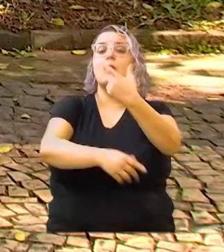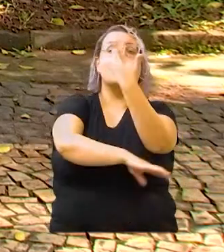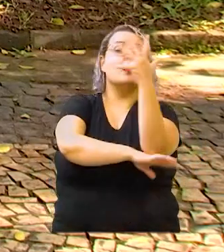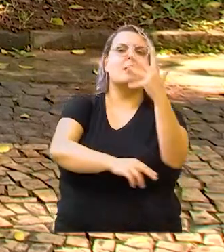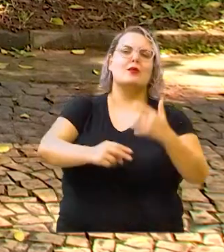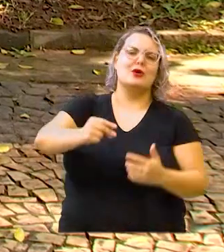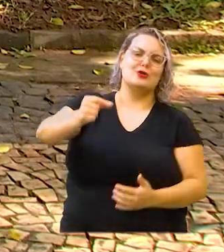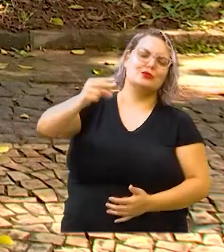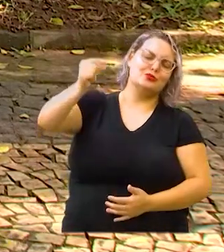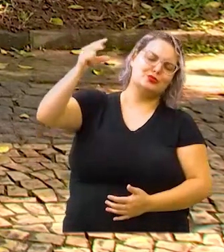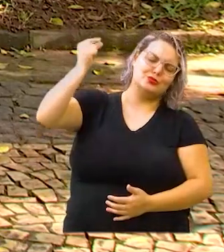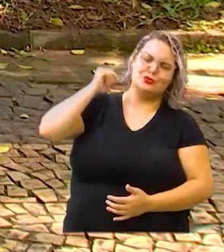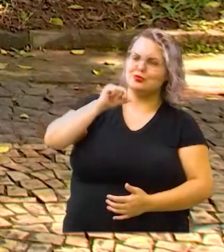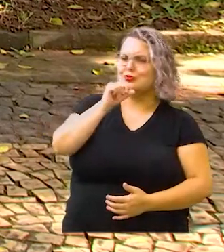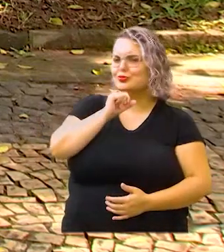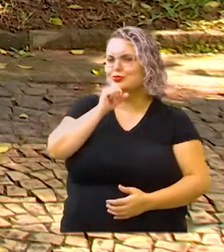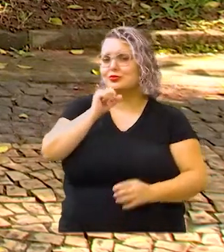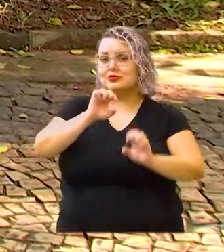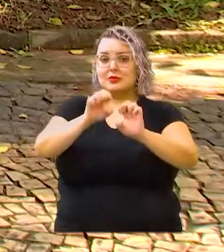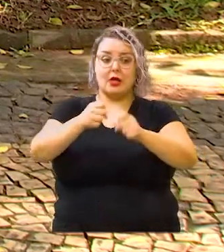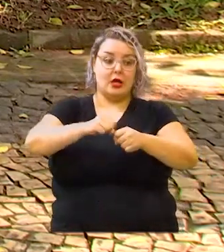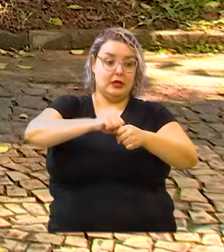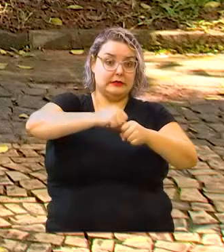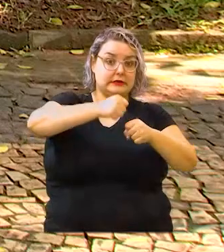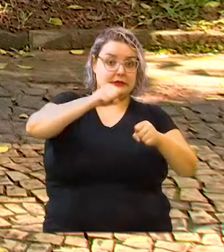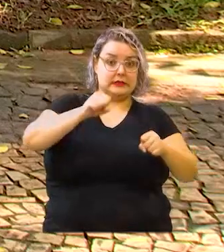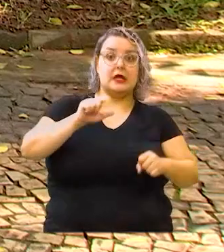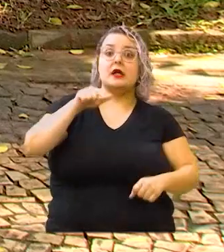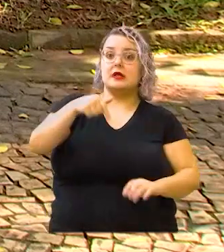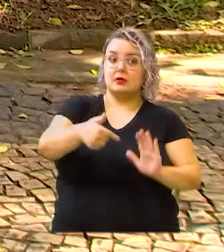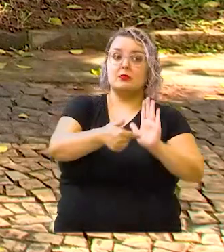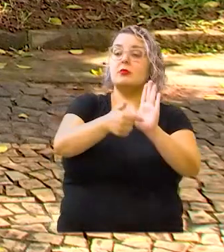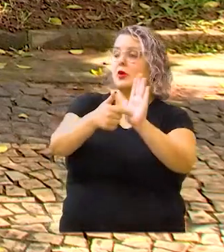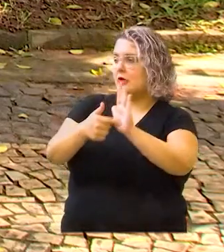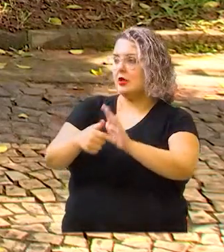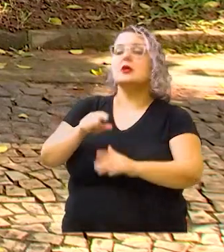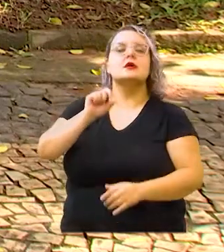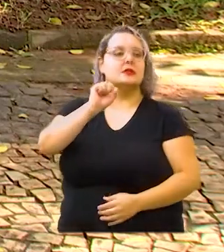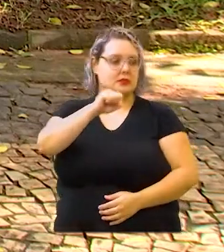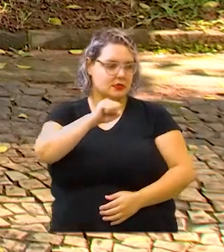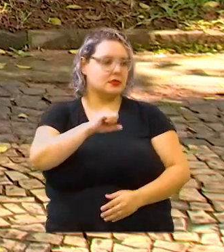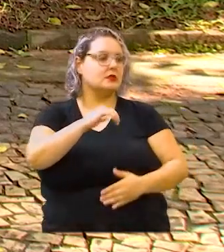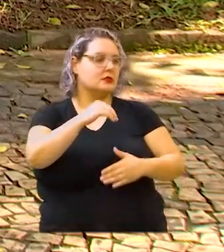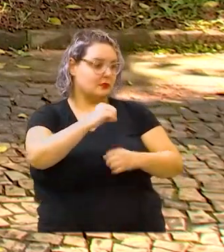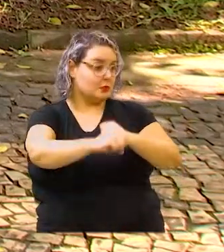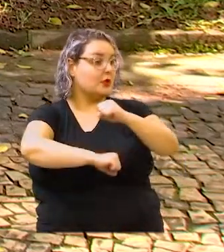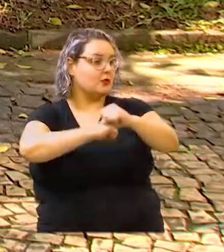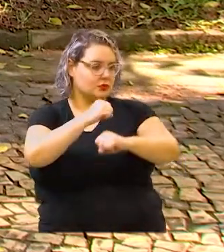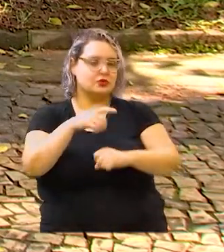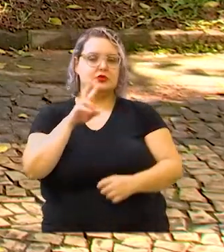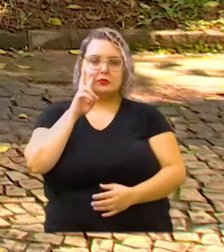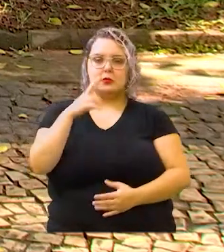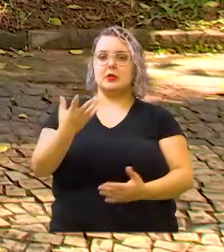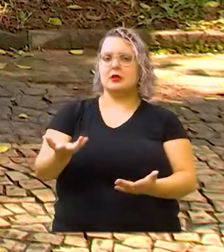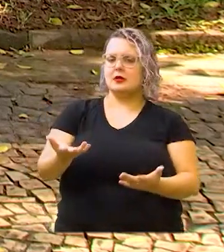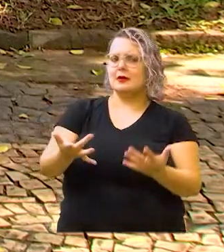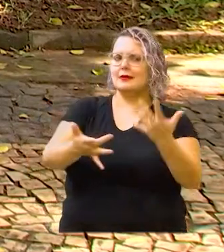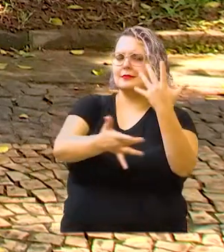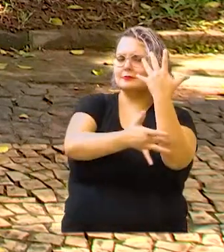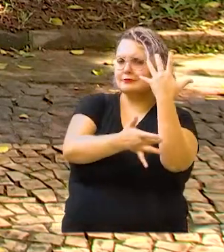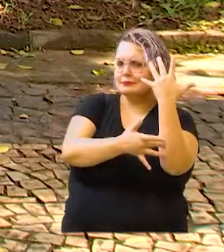de muito antigas, sim, de estruturas grandes. Depois até a gente pode vai dar ver, uma volta, né? E vai ver. Então, assim, será que elas estão